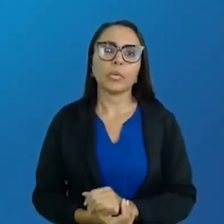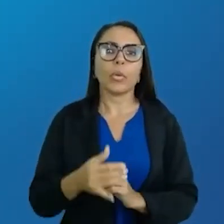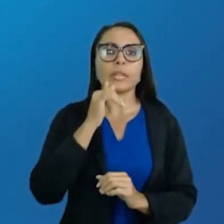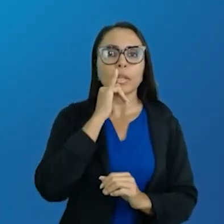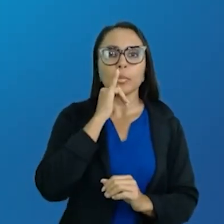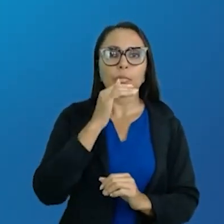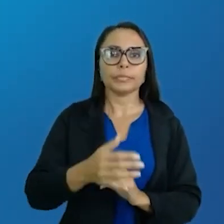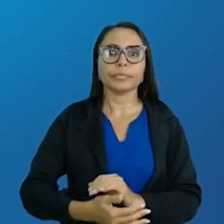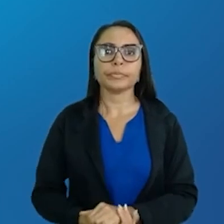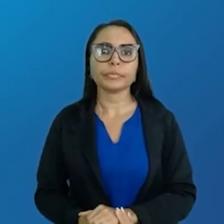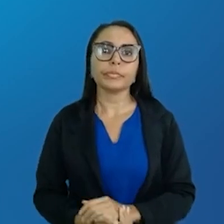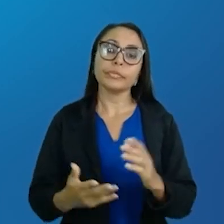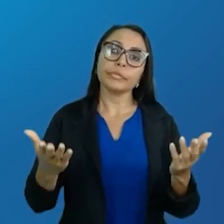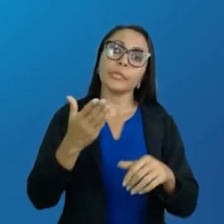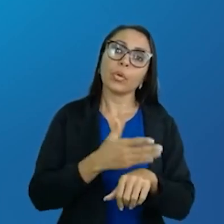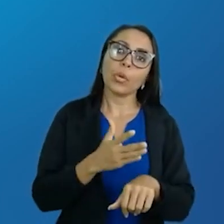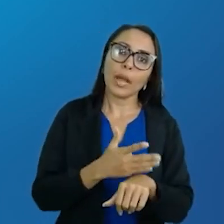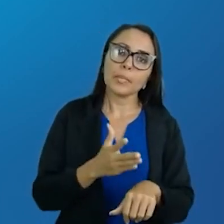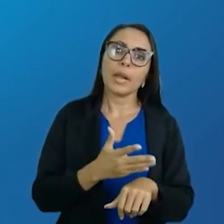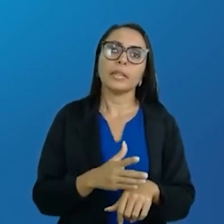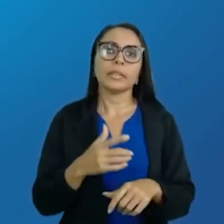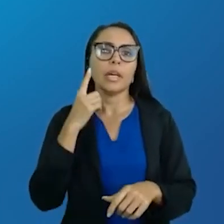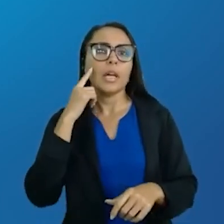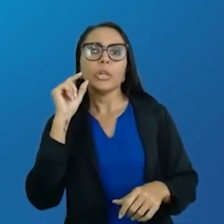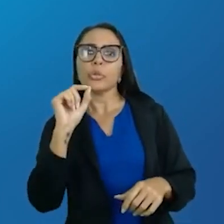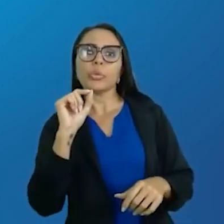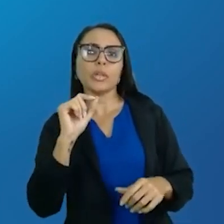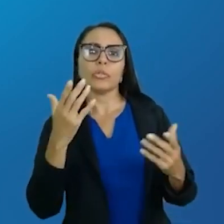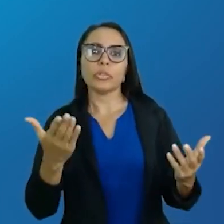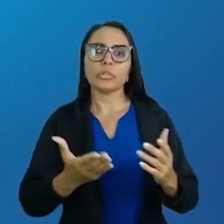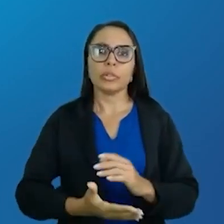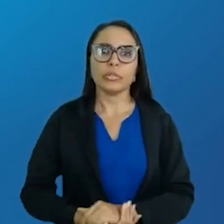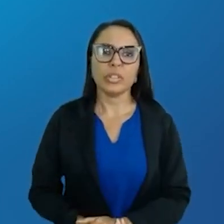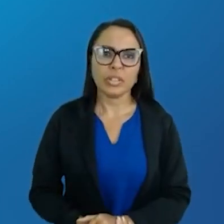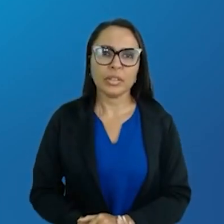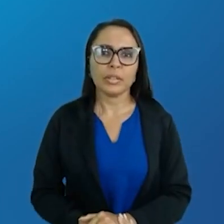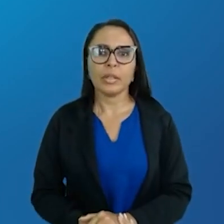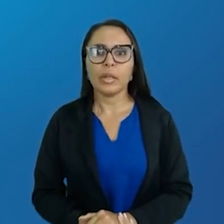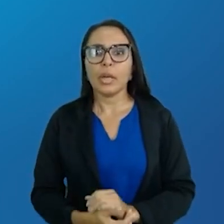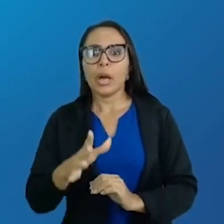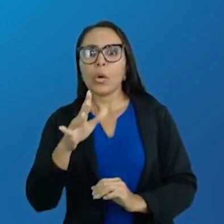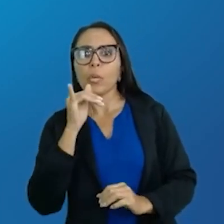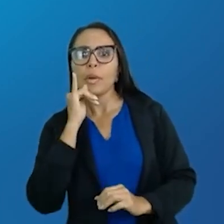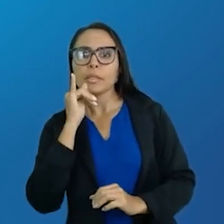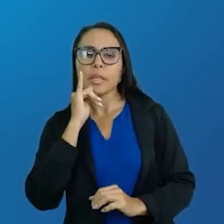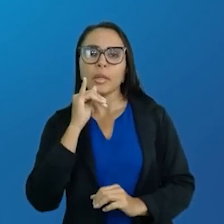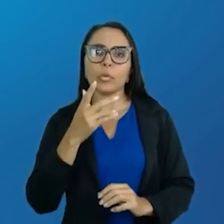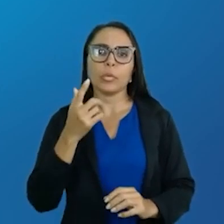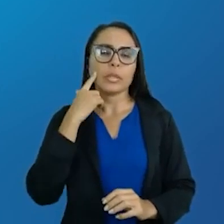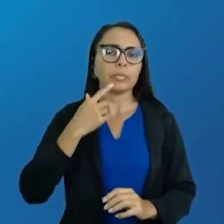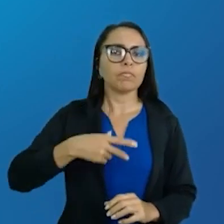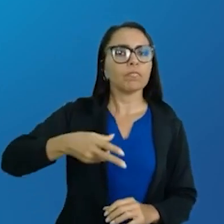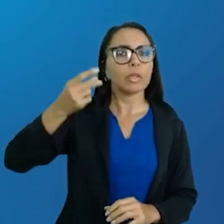como colocar em prática e sobre como e o que é o Gestalt. E aí tem um bom exemplo. Quem é mais das antigas